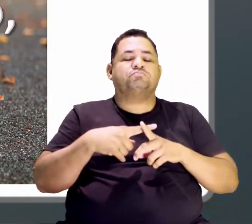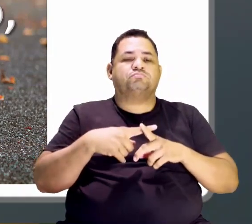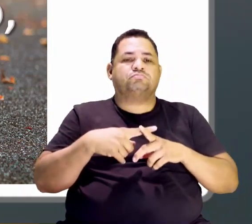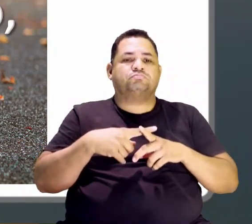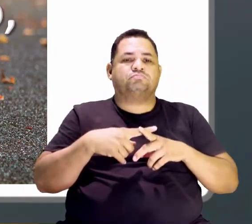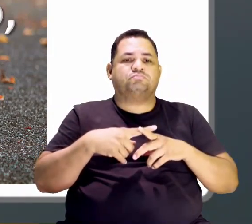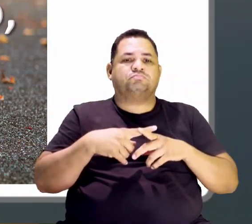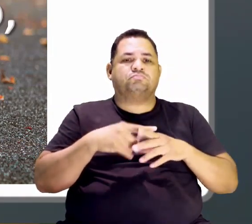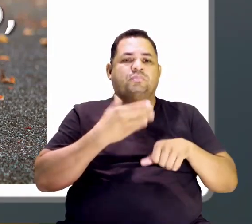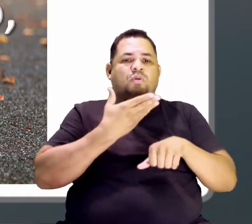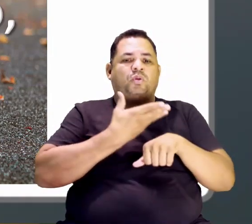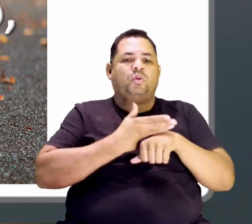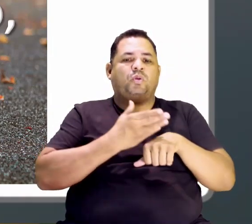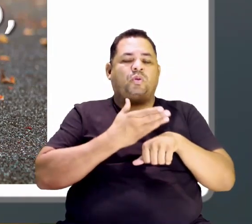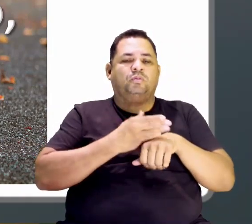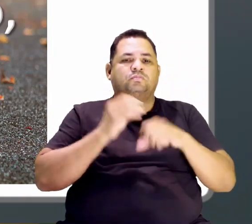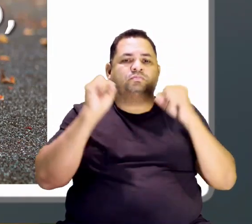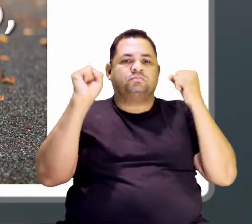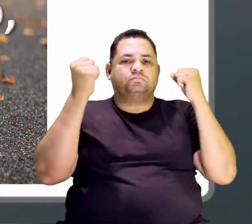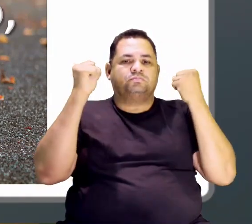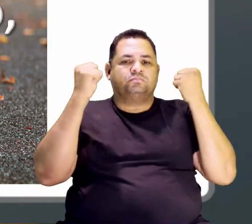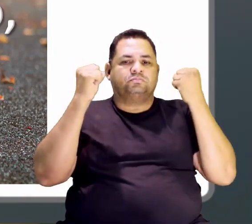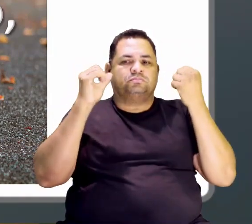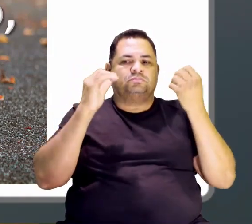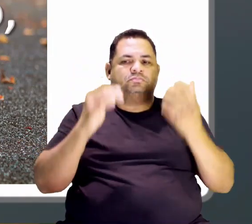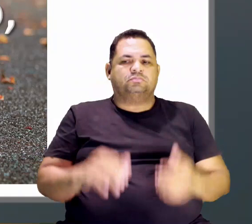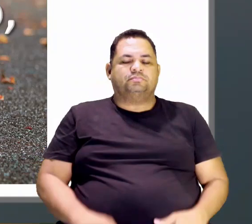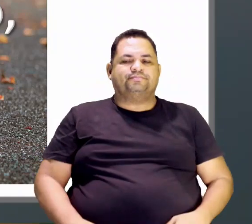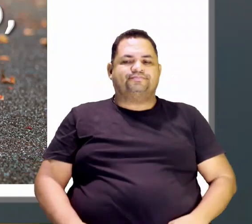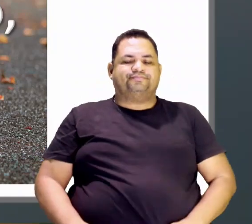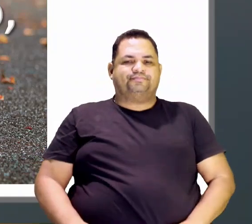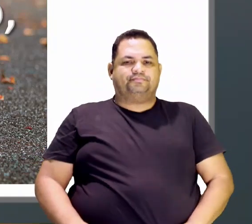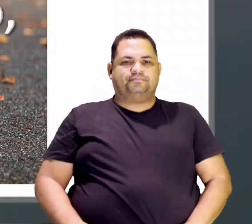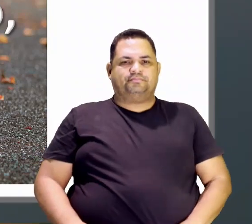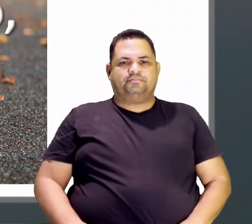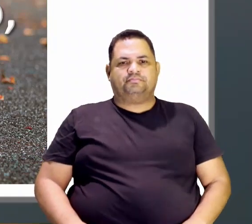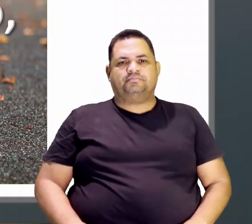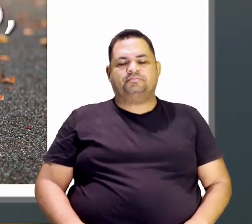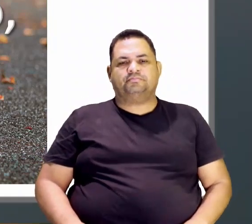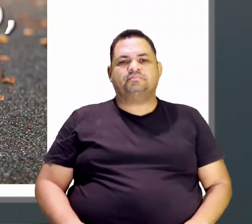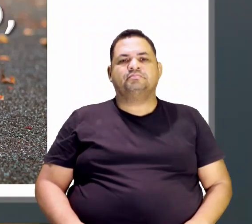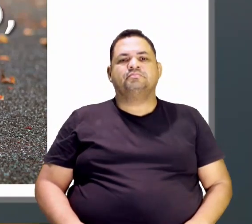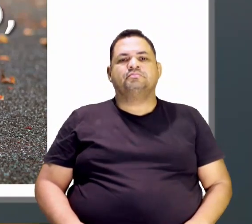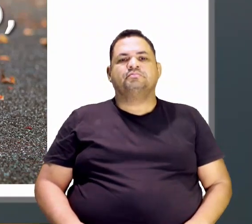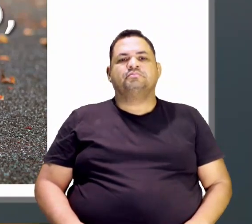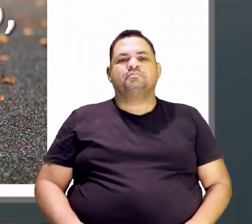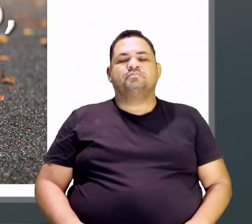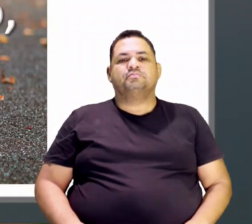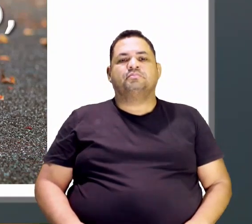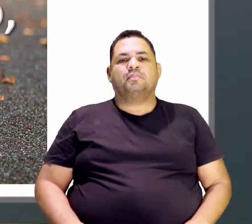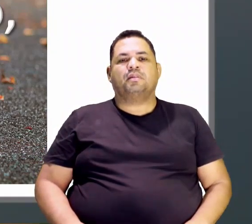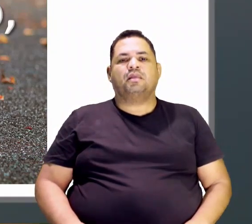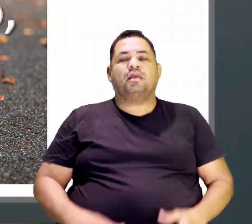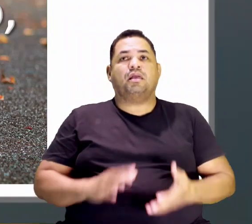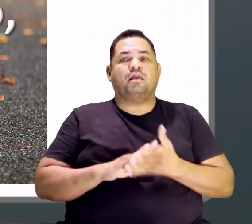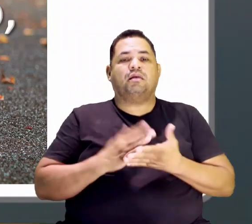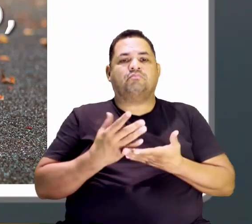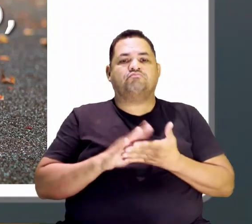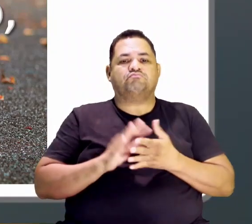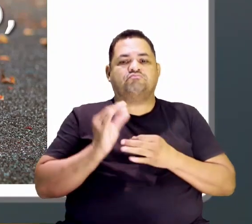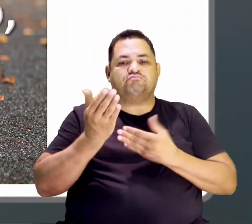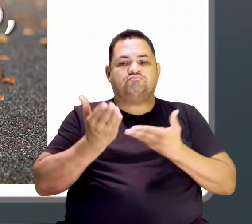o exercício físico, grava bem isso que eu vou falar agora para vocês. O exercício físico é o único tratamento